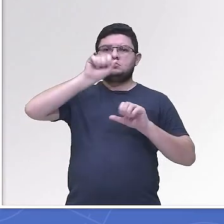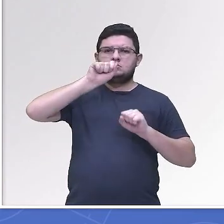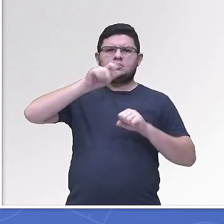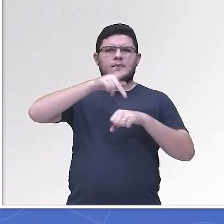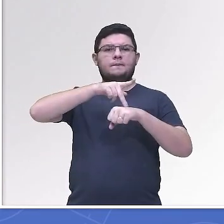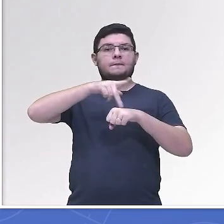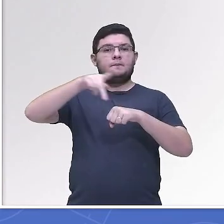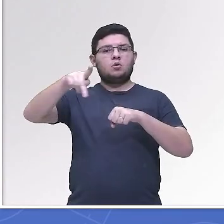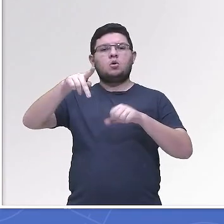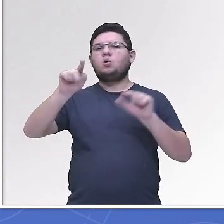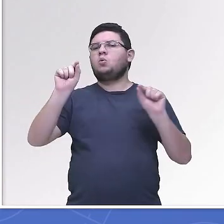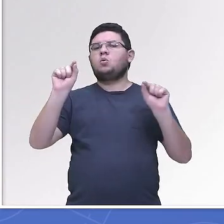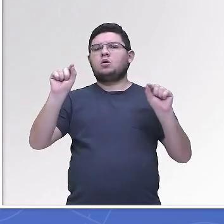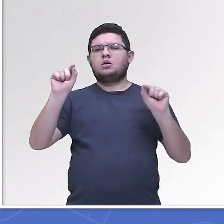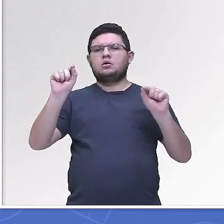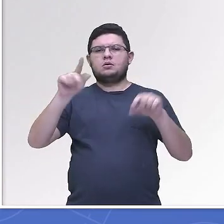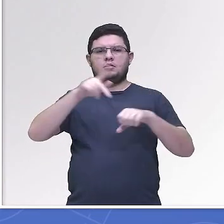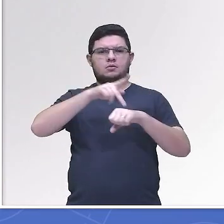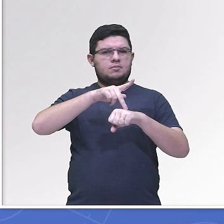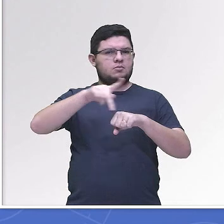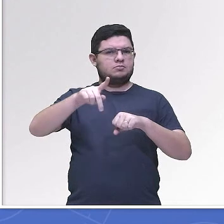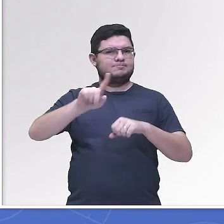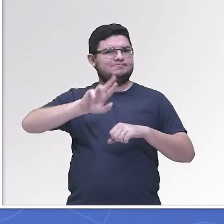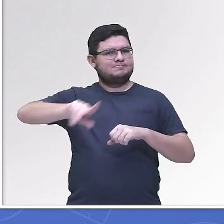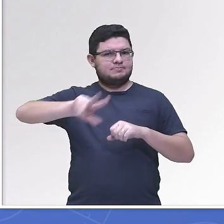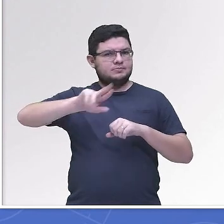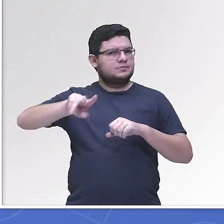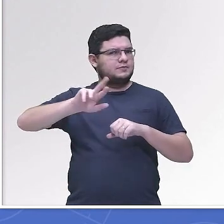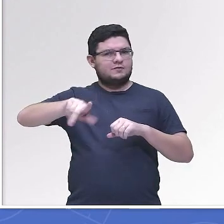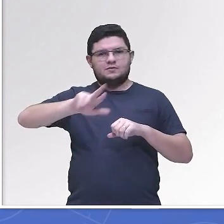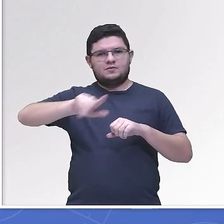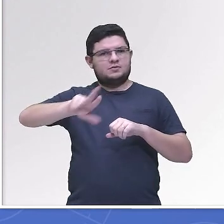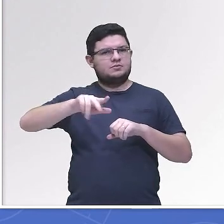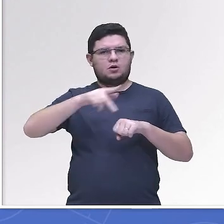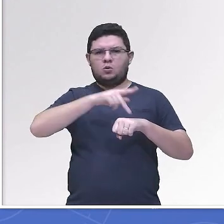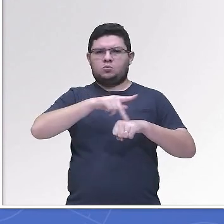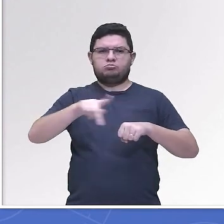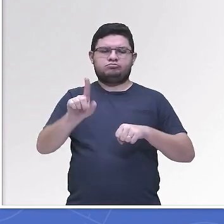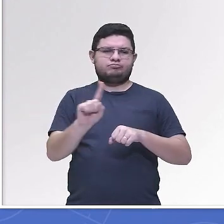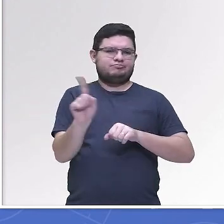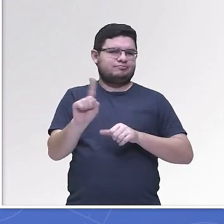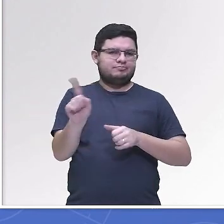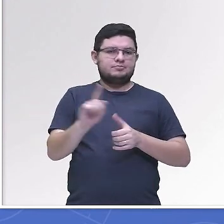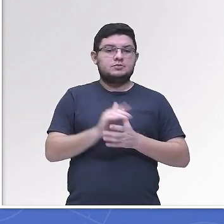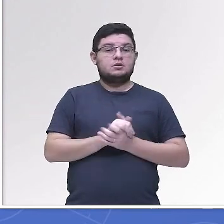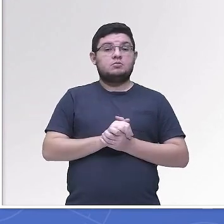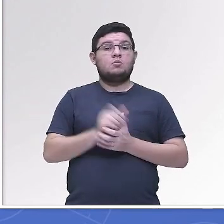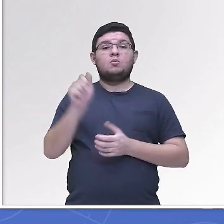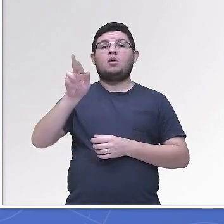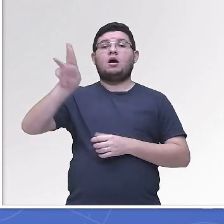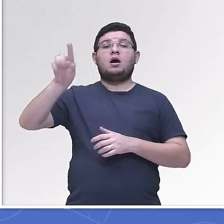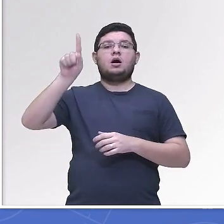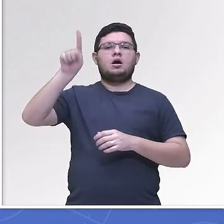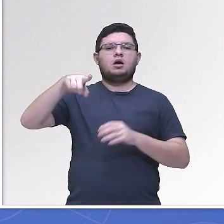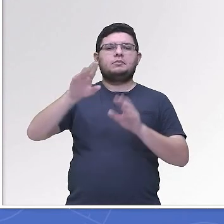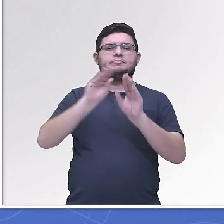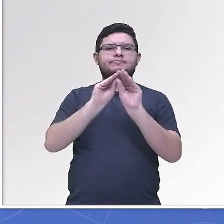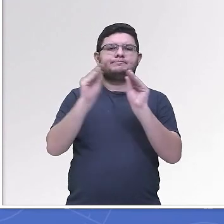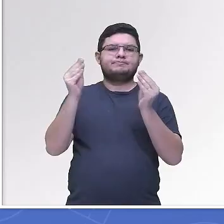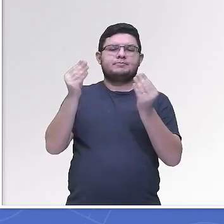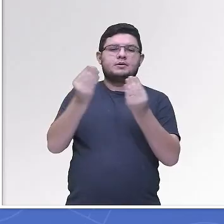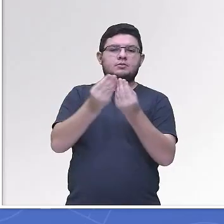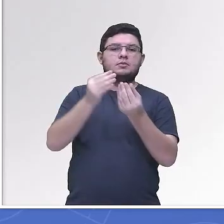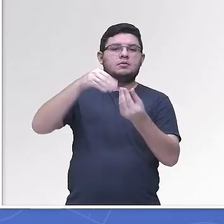substância pura? Não. O ar atmosférico ele é uma uma mistura gasosa, uma mistura de